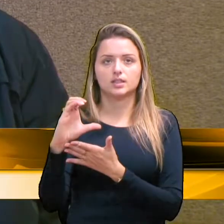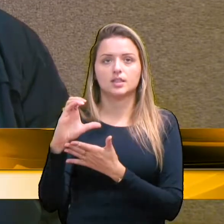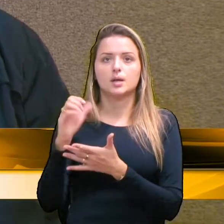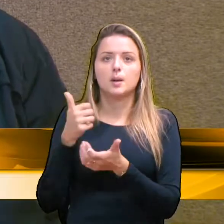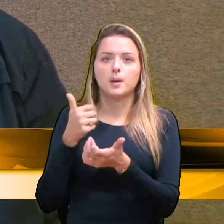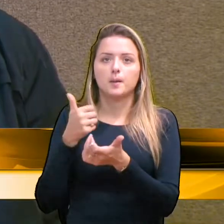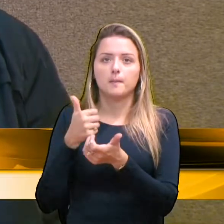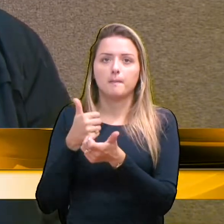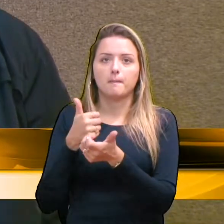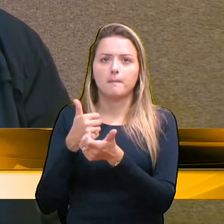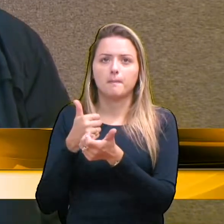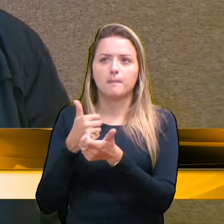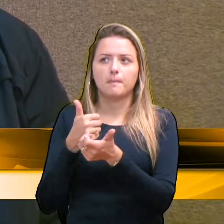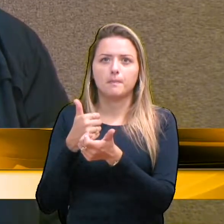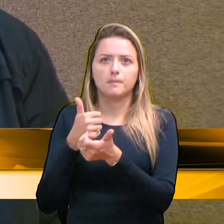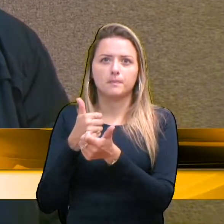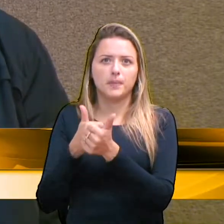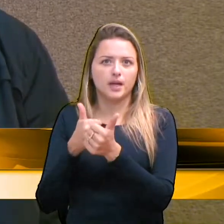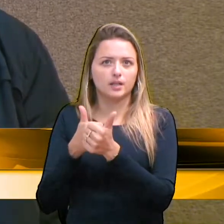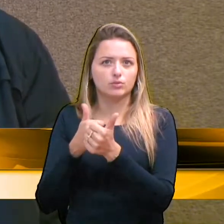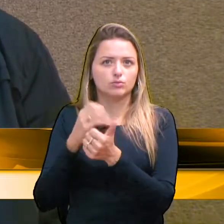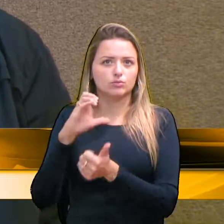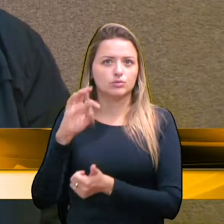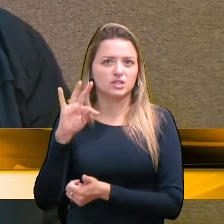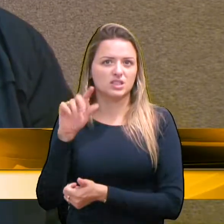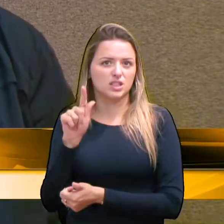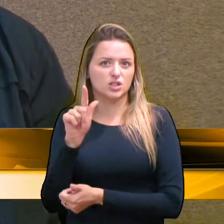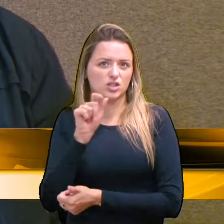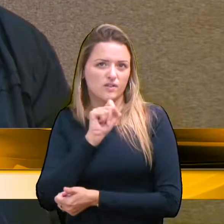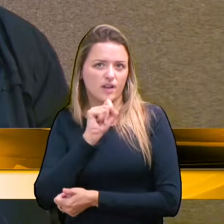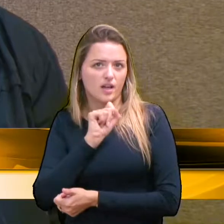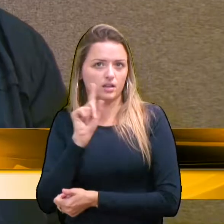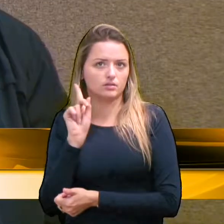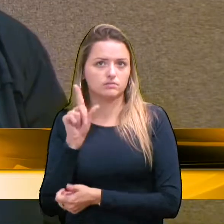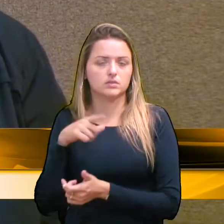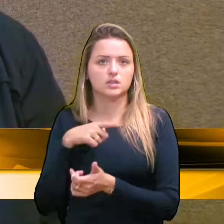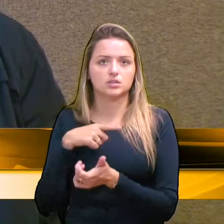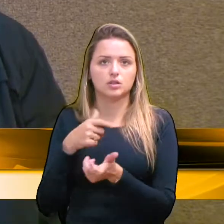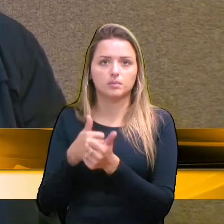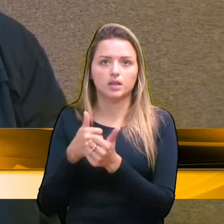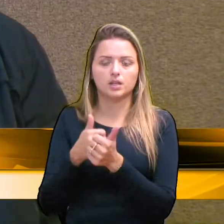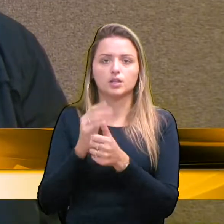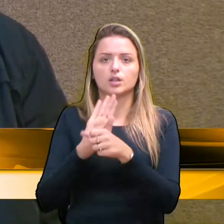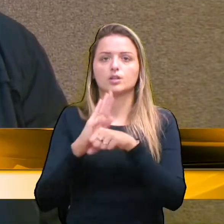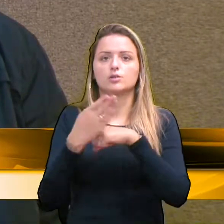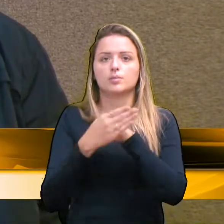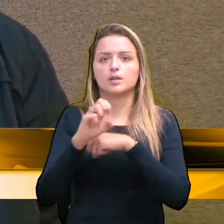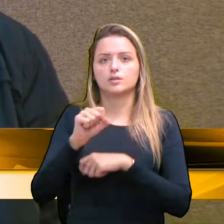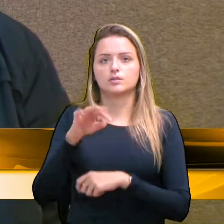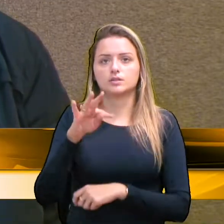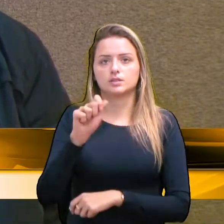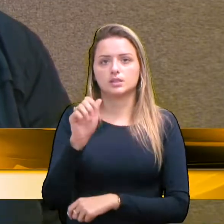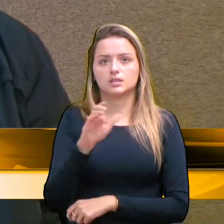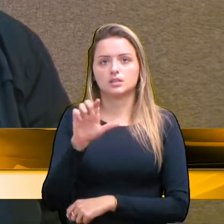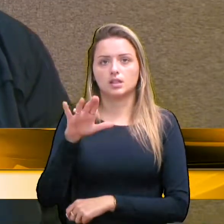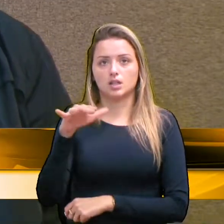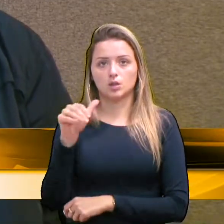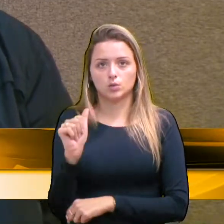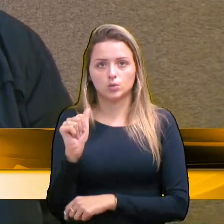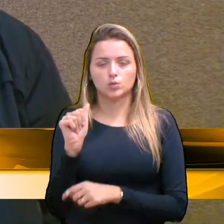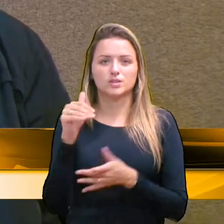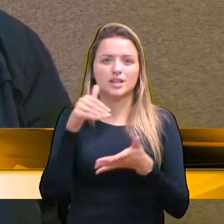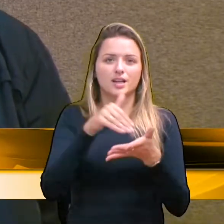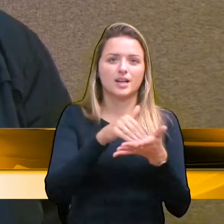CTG, se eu não me engano, e que abrange então toda aquela região do Santa Lúcia, Coab, vai até Nossa Senhora